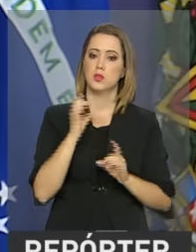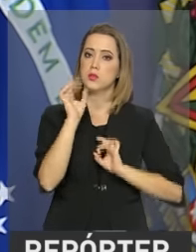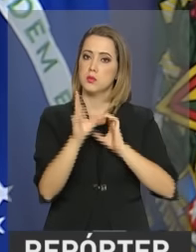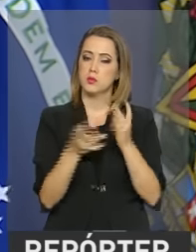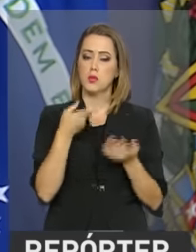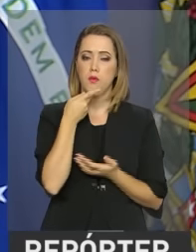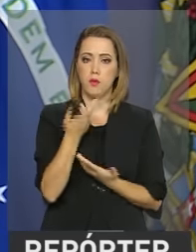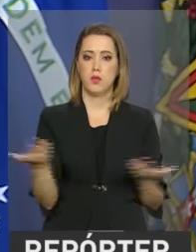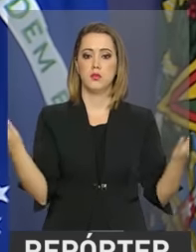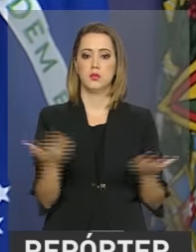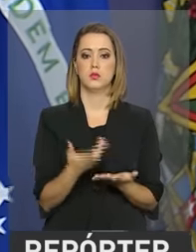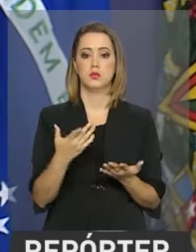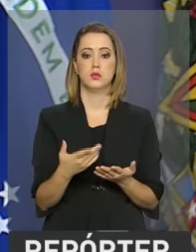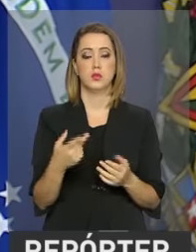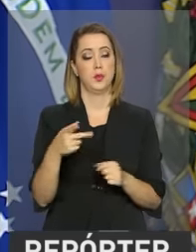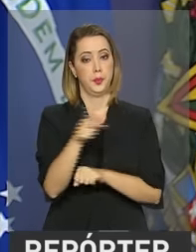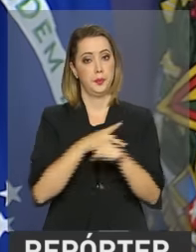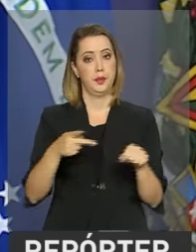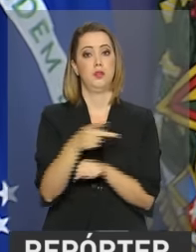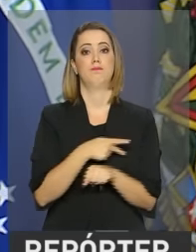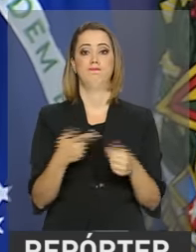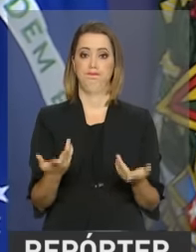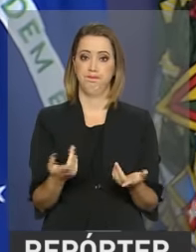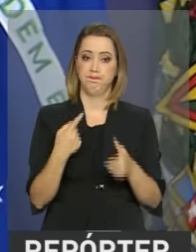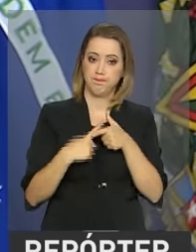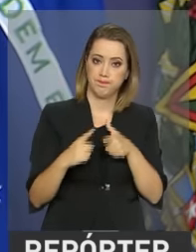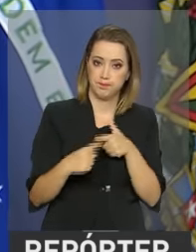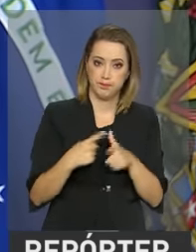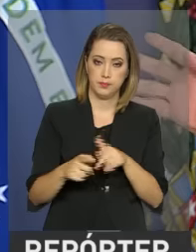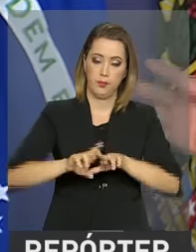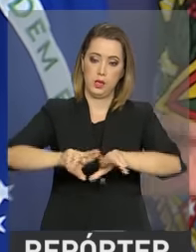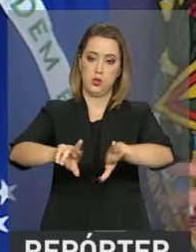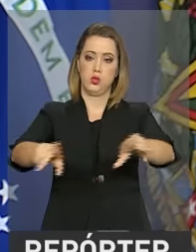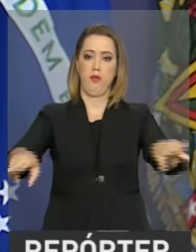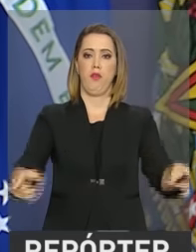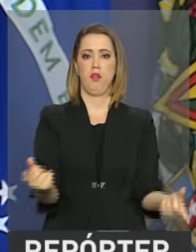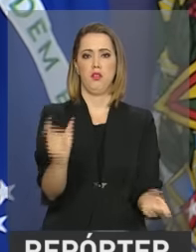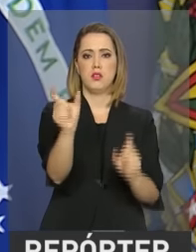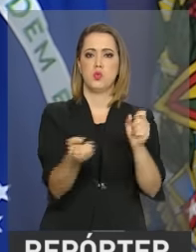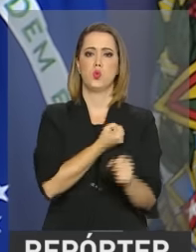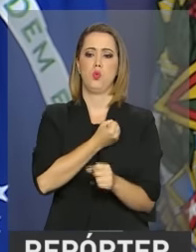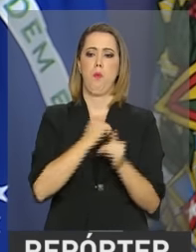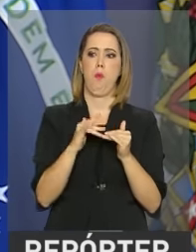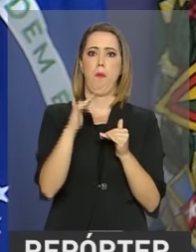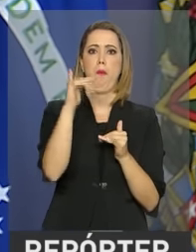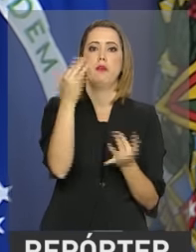dizer que o país atravessa momentos difíceis né um número infindável de